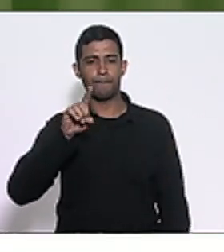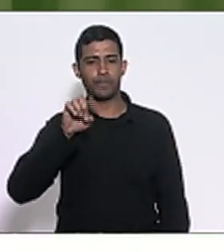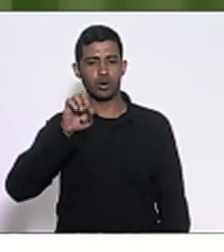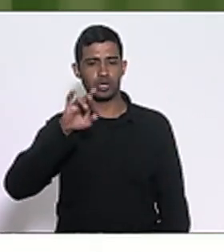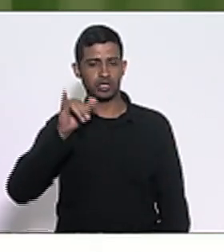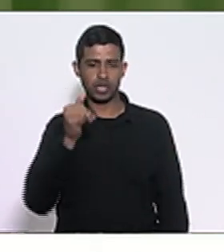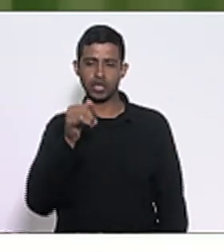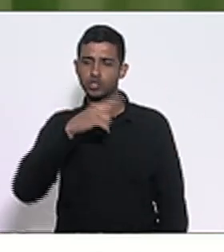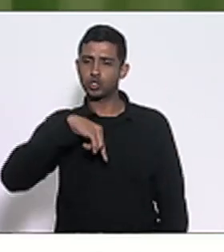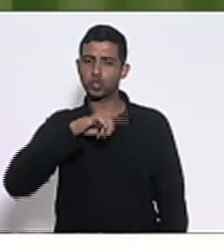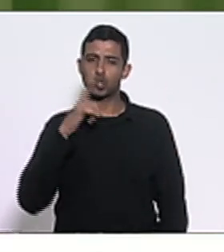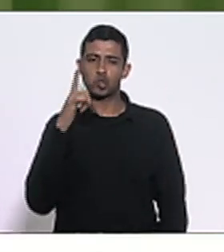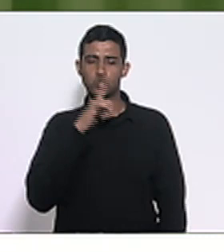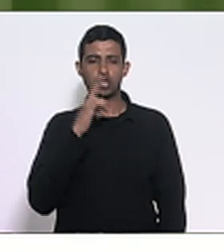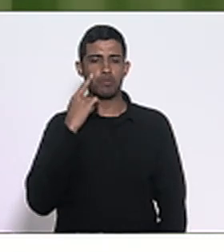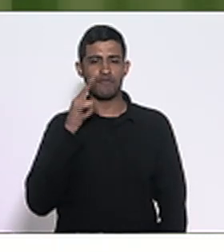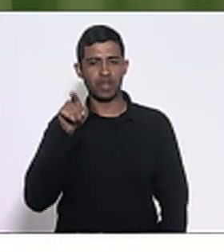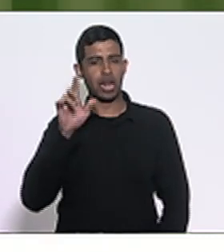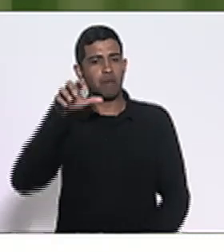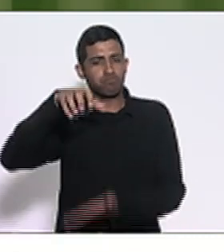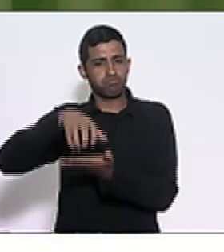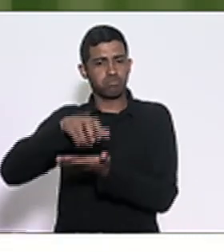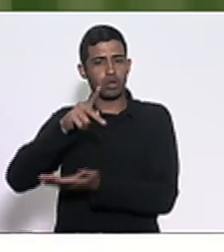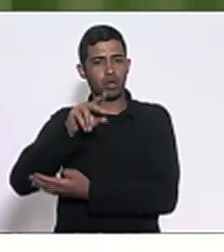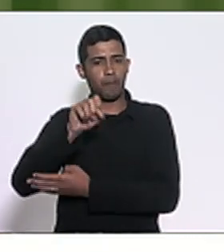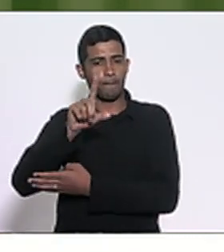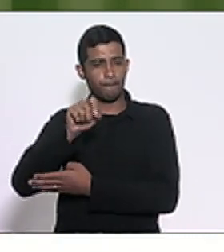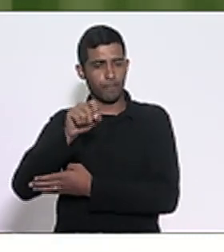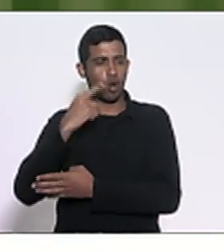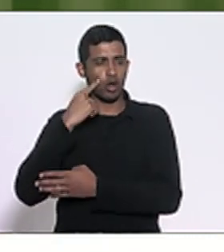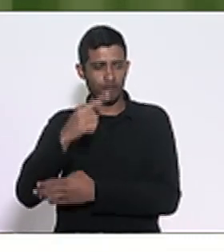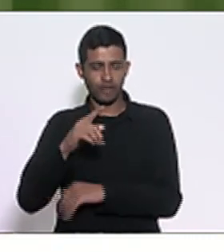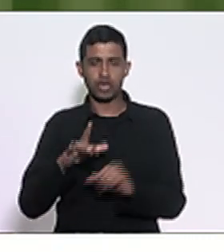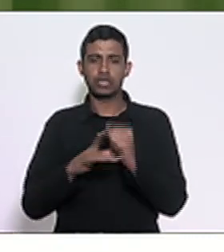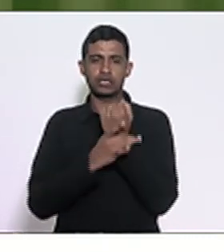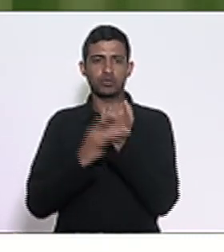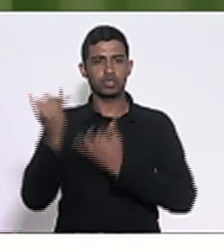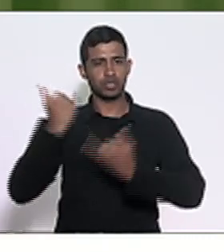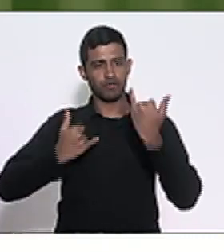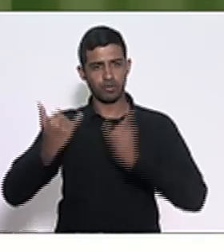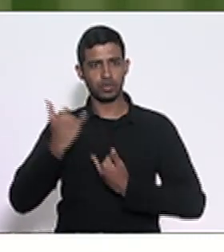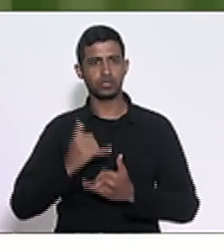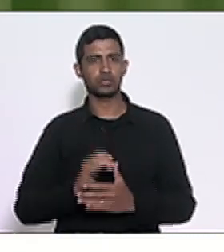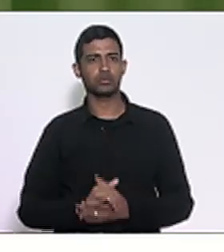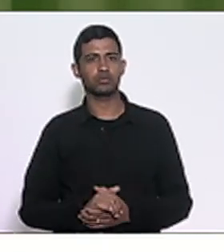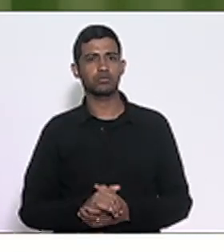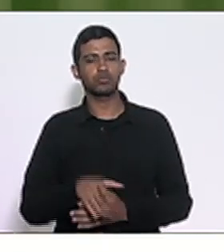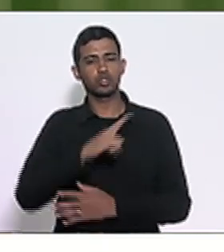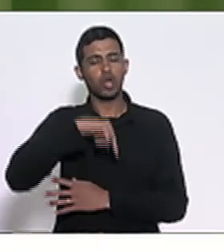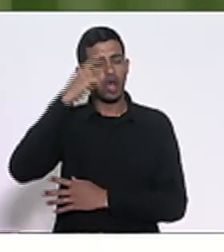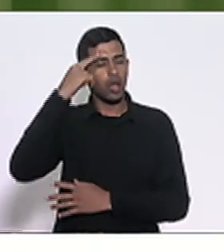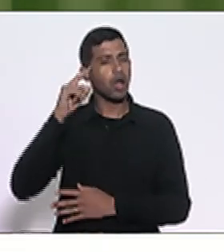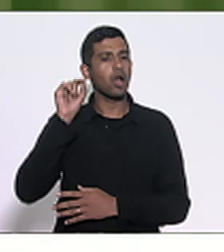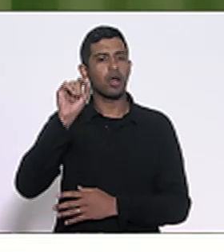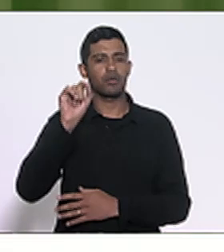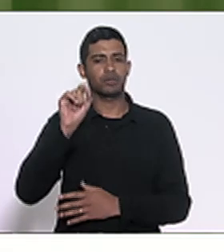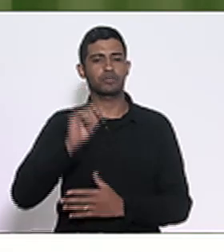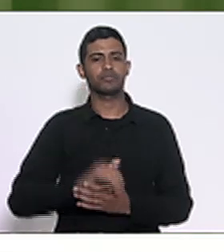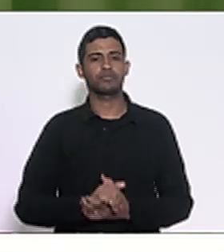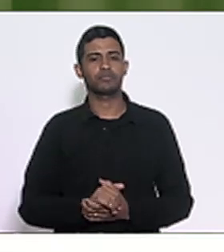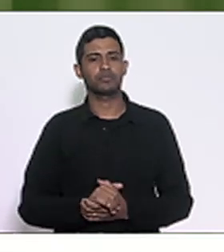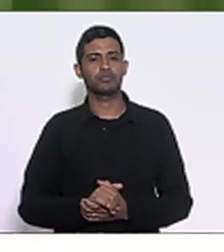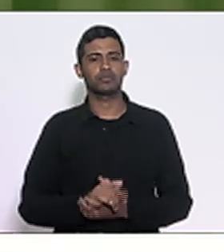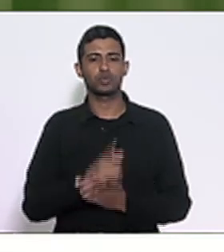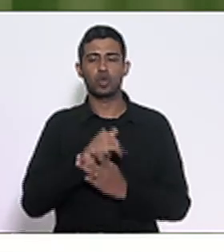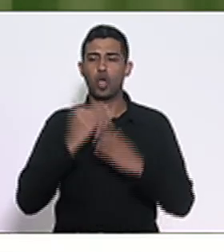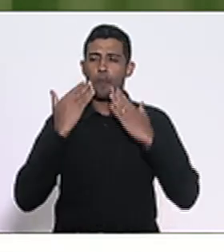sejamos realmente esse polo catalisador da mentalidade de segurança da informação. A ideia nossa a gente traz